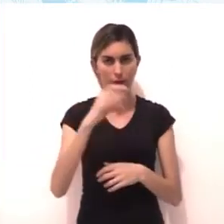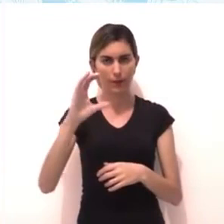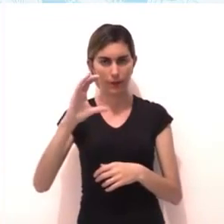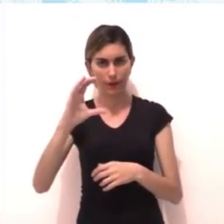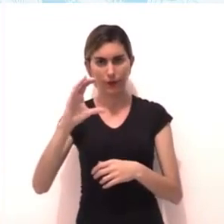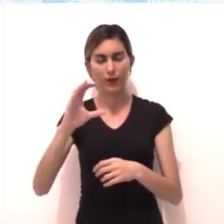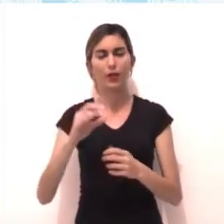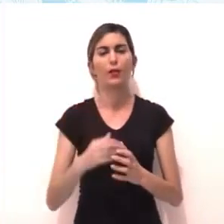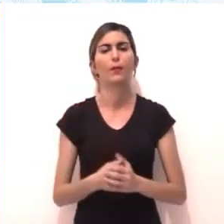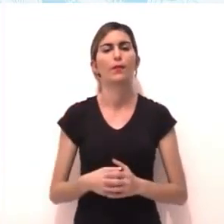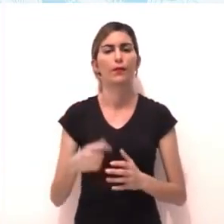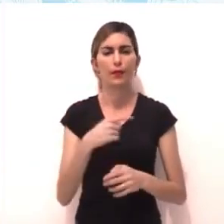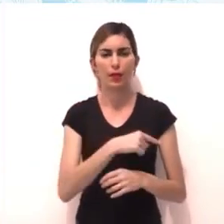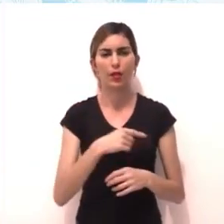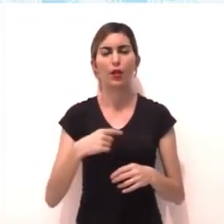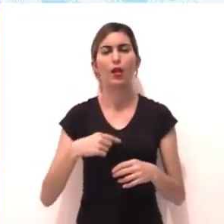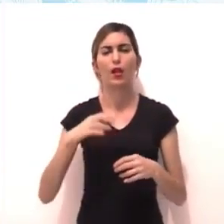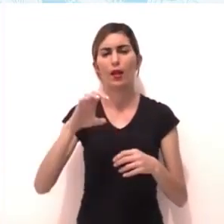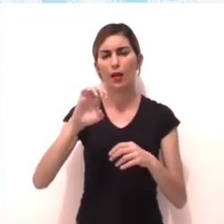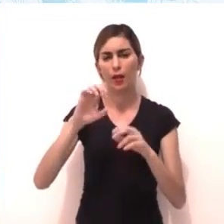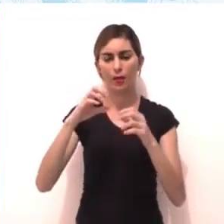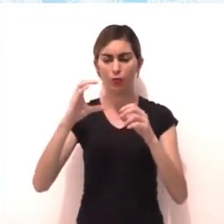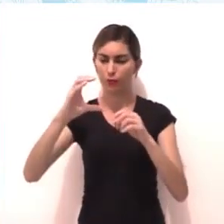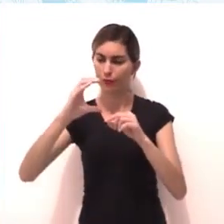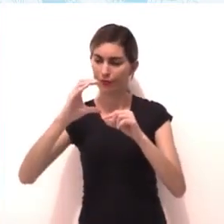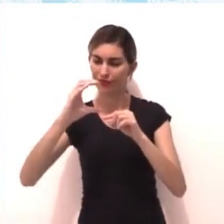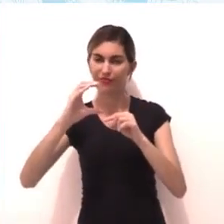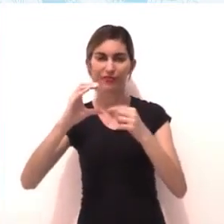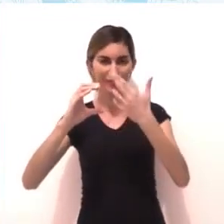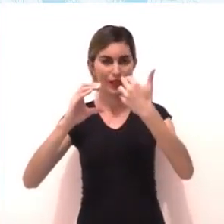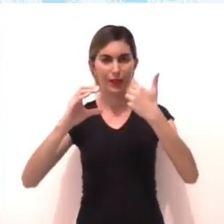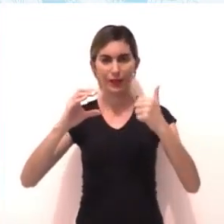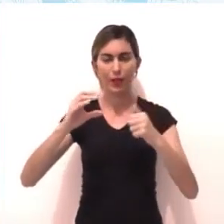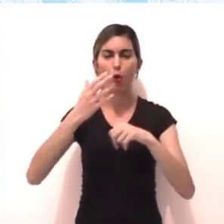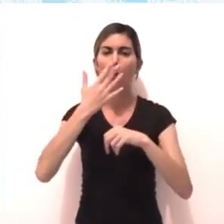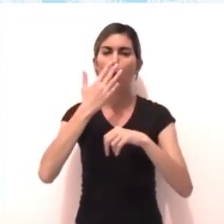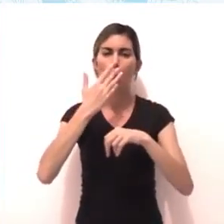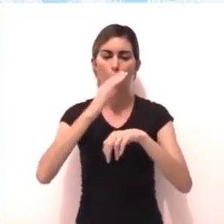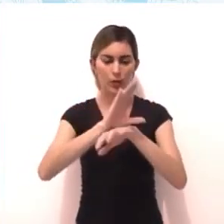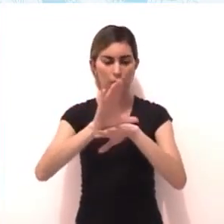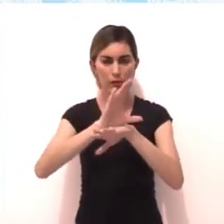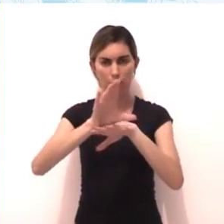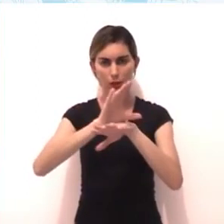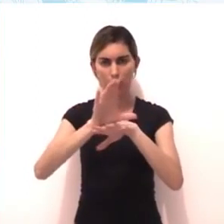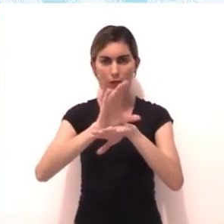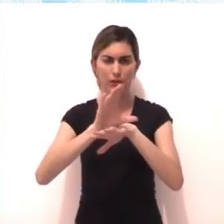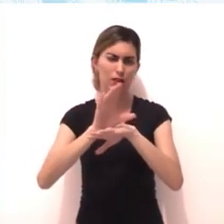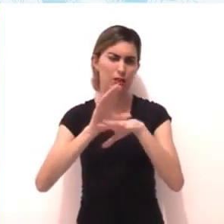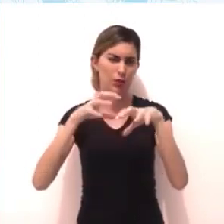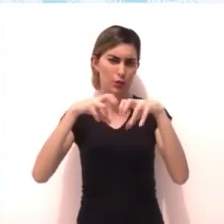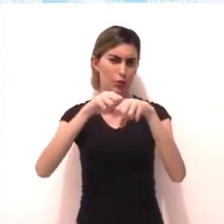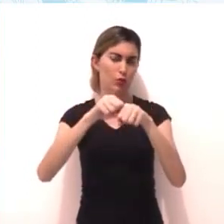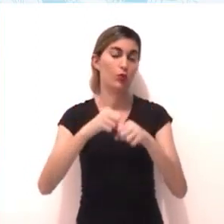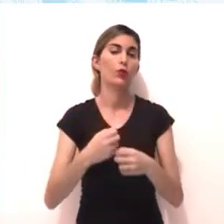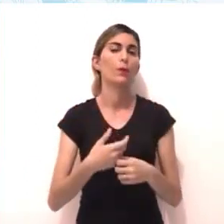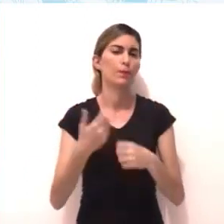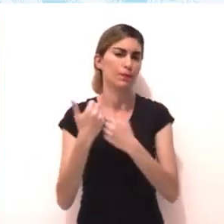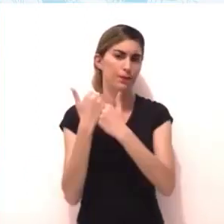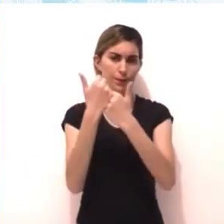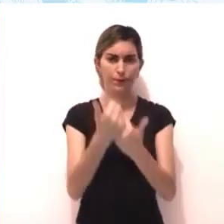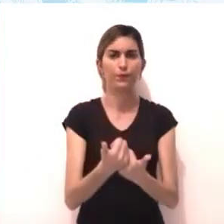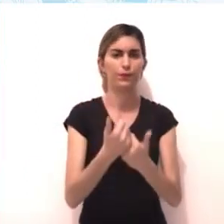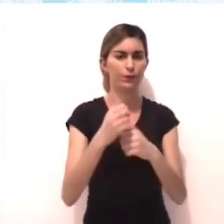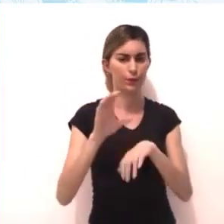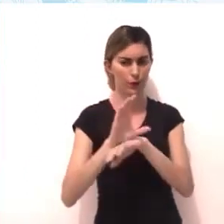na imagem essa esfera na cor cinza, né? Um cinza escuro, representando